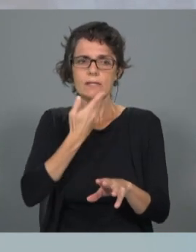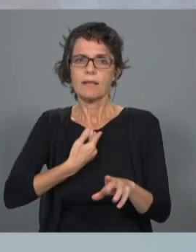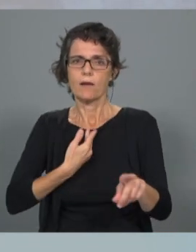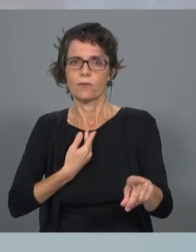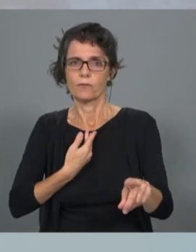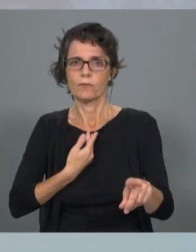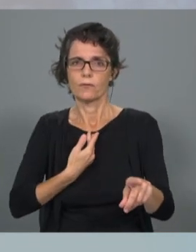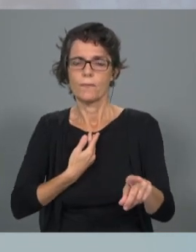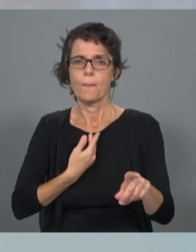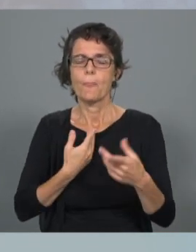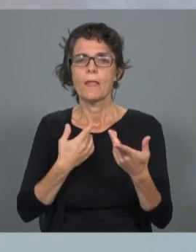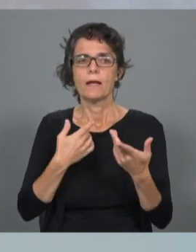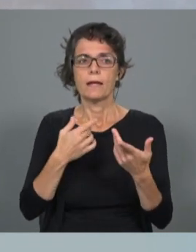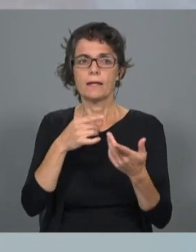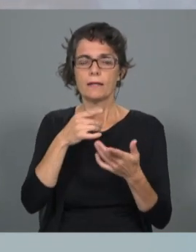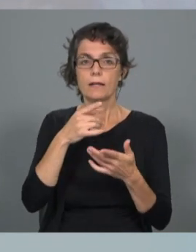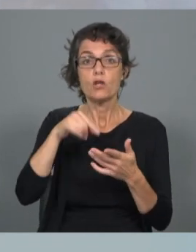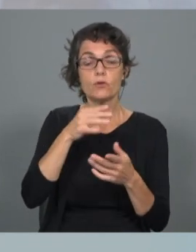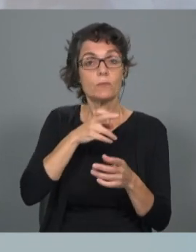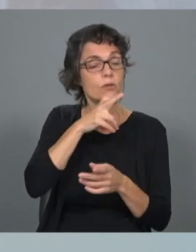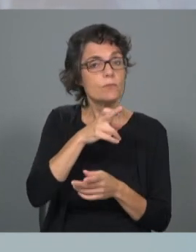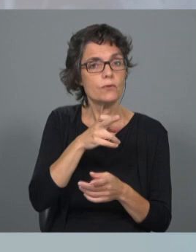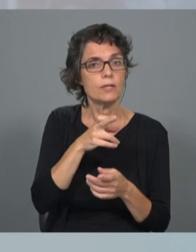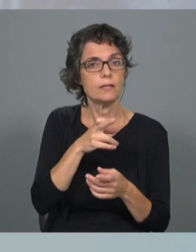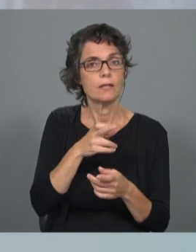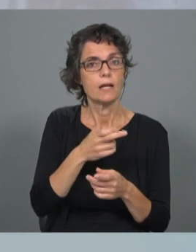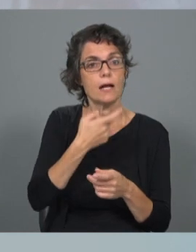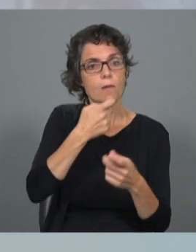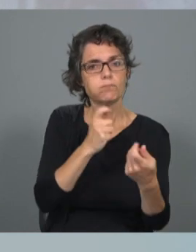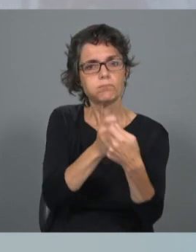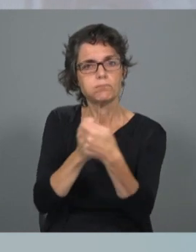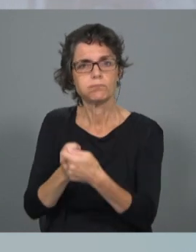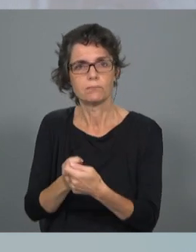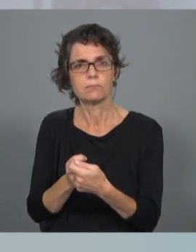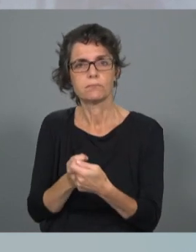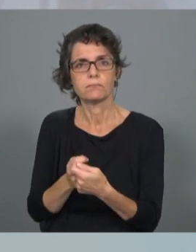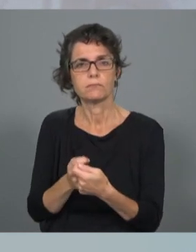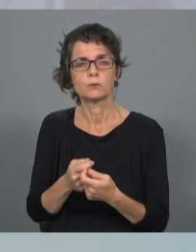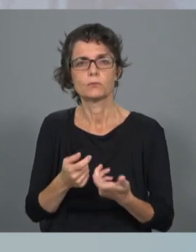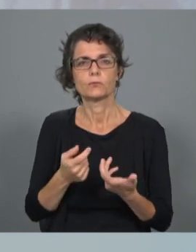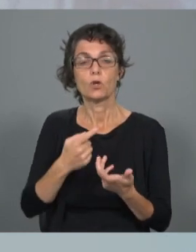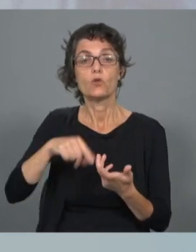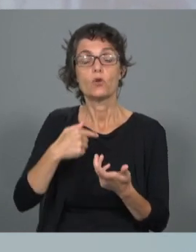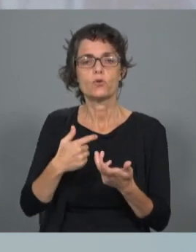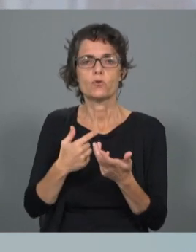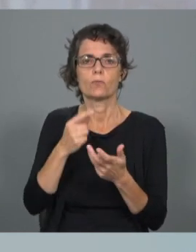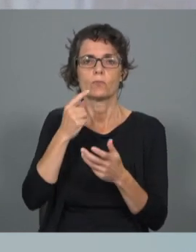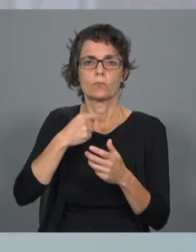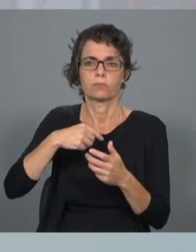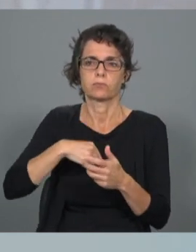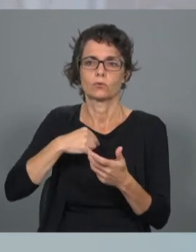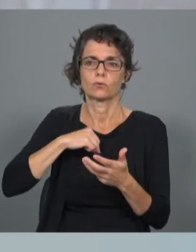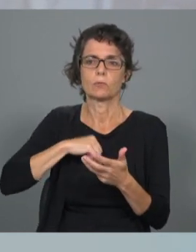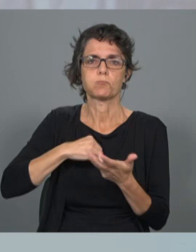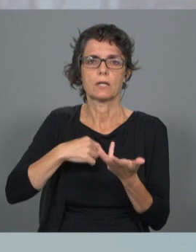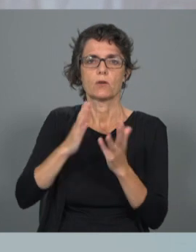isso que as pessoas esperam de nós, não espera outra coisa senão isso, e acima de tudo, somos sempre pela verdade.